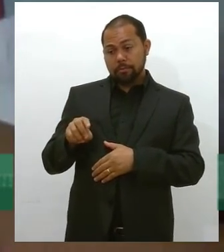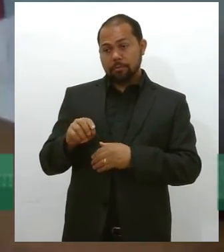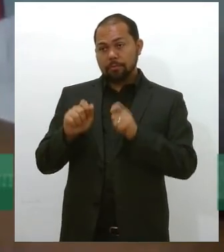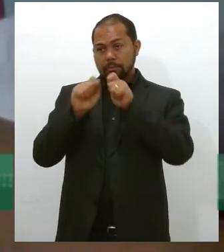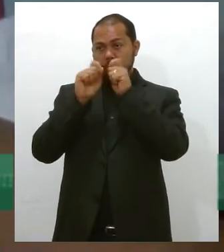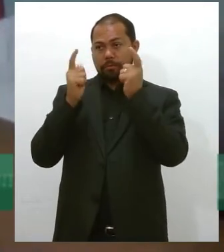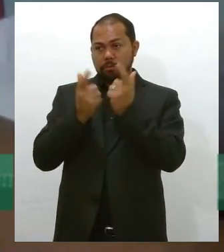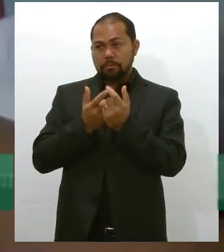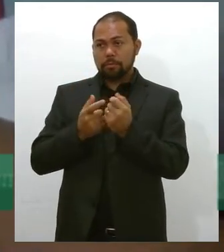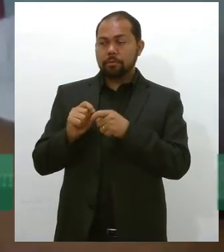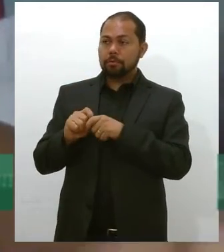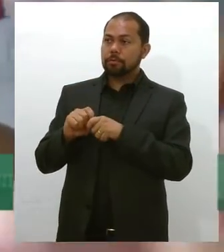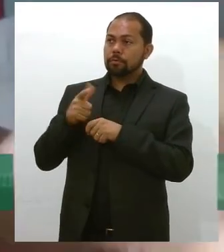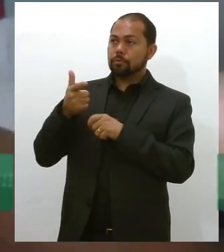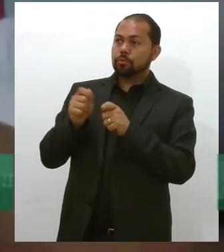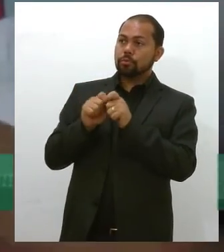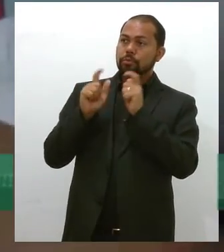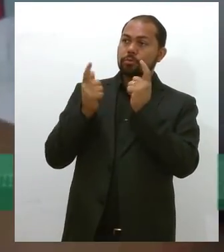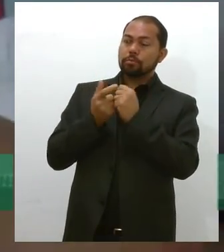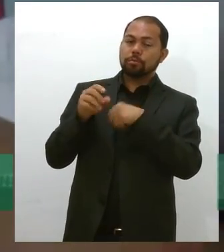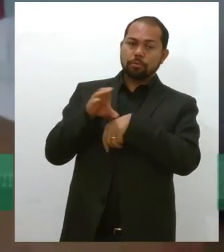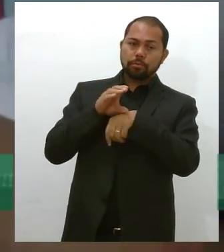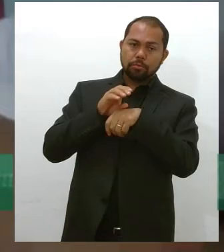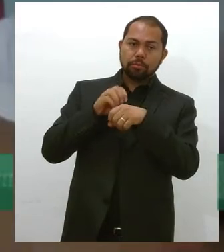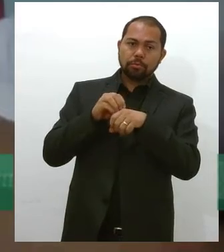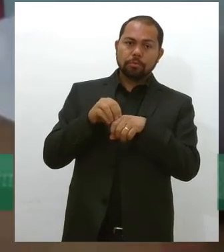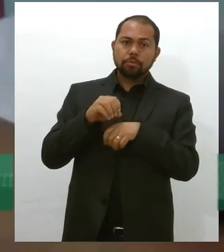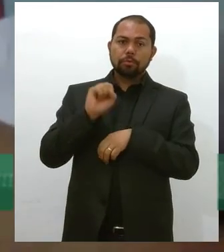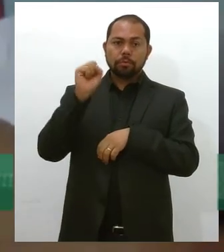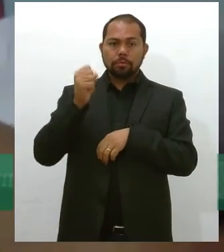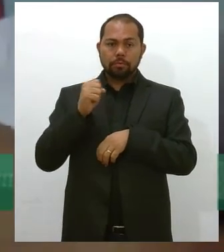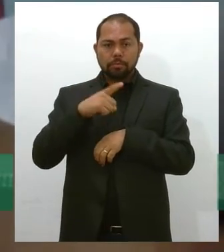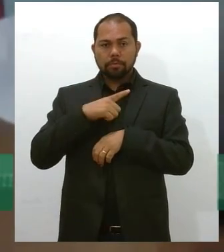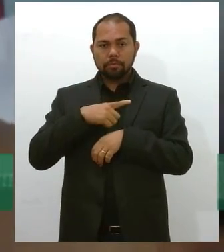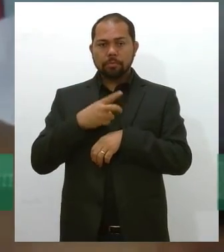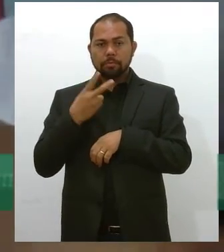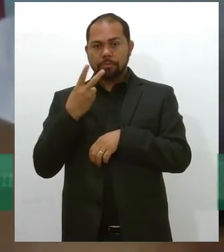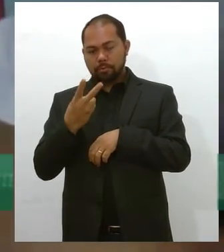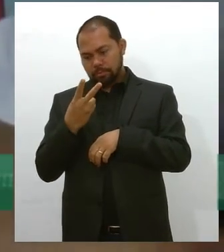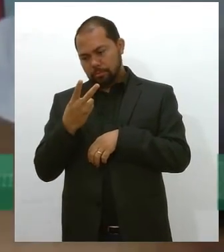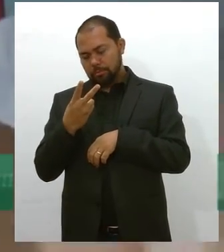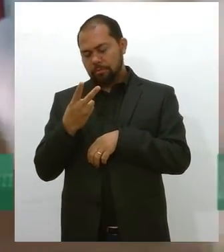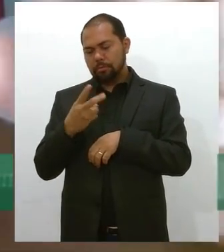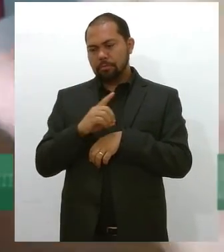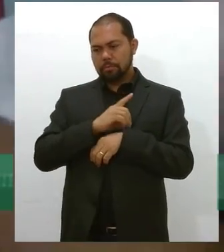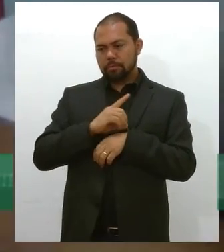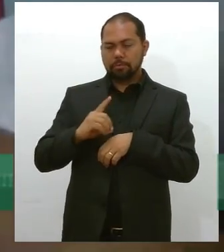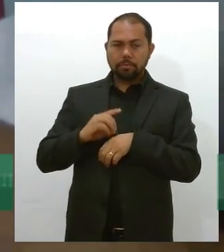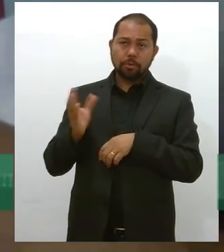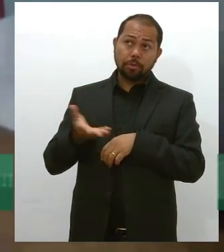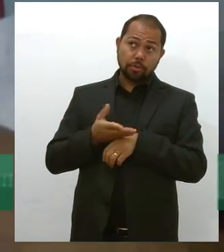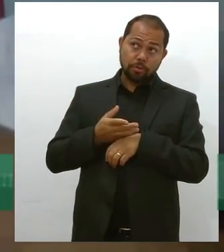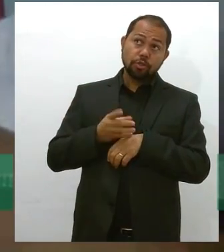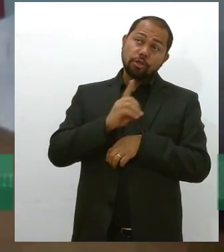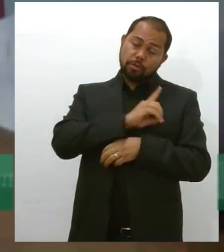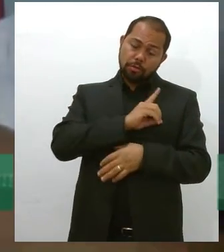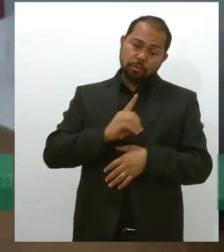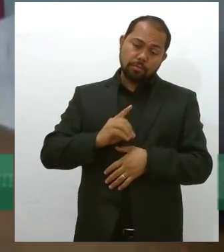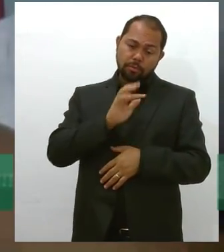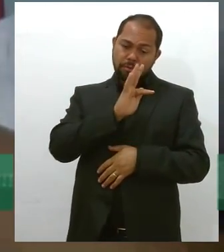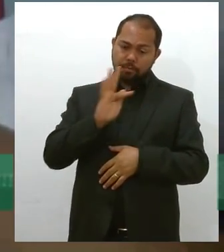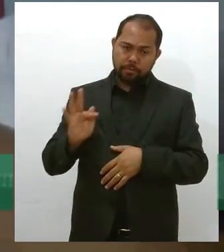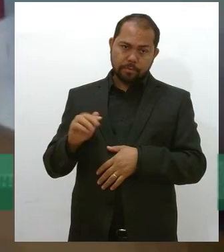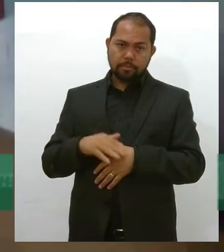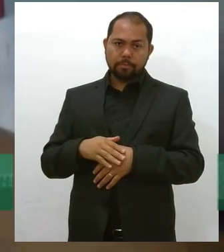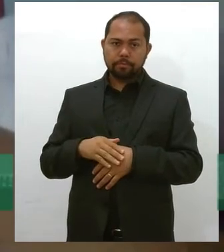Sergipe entrava com dois deputados, o que a gente chamaria hoje de deputados federais, né? mas os deputados, entre aspas, estaduais à